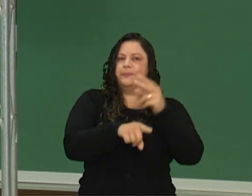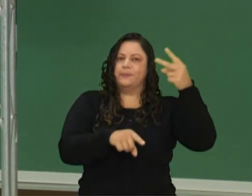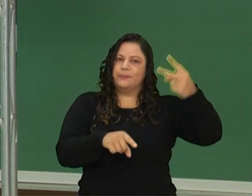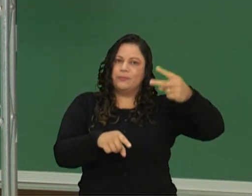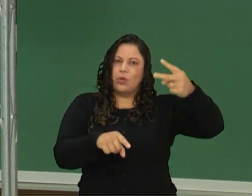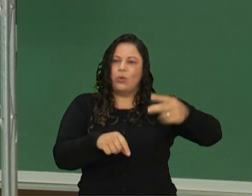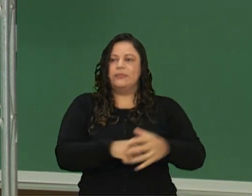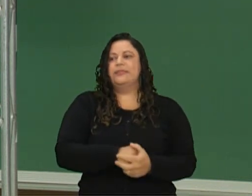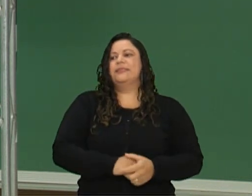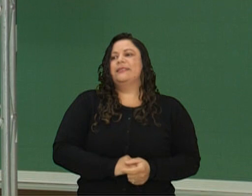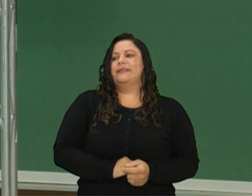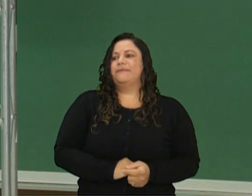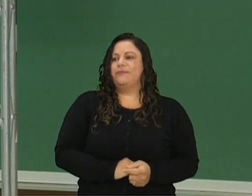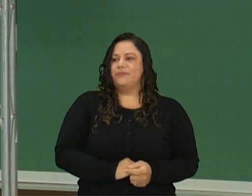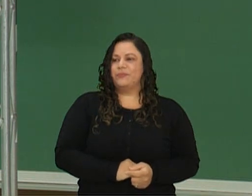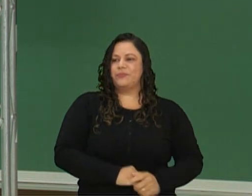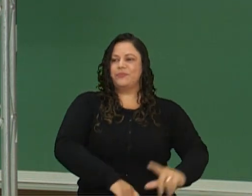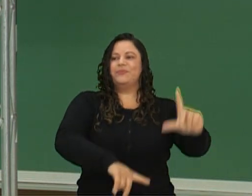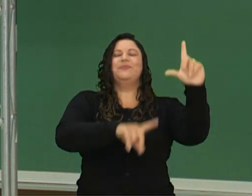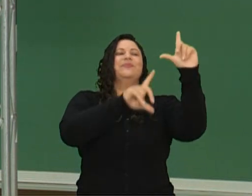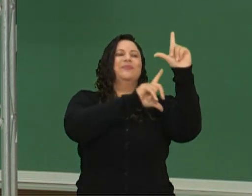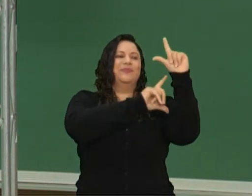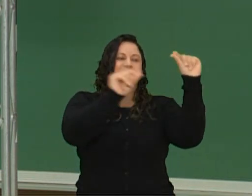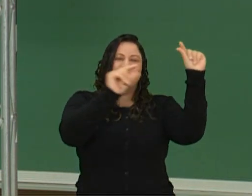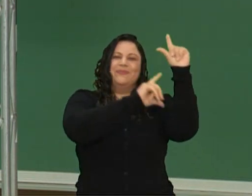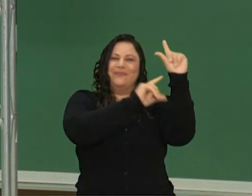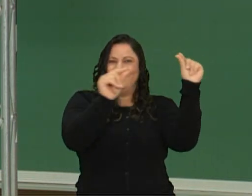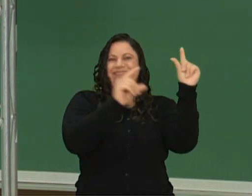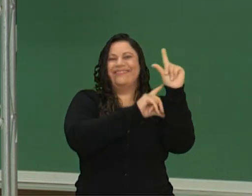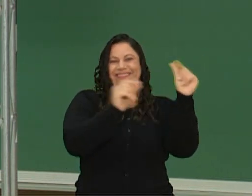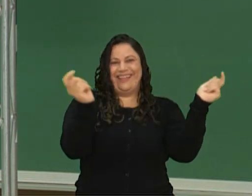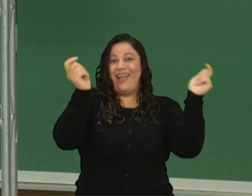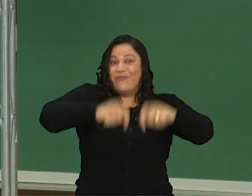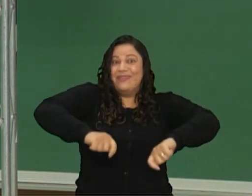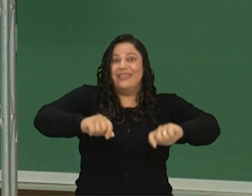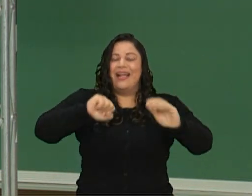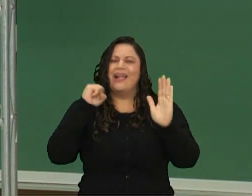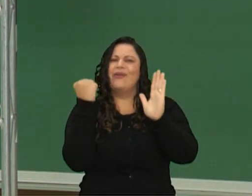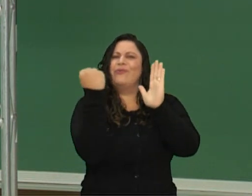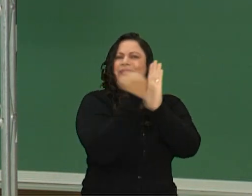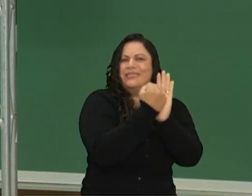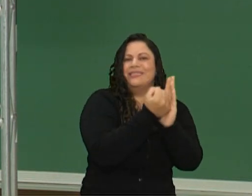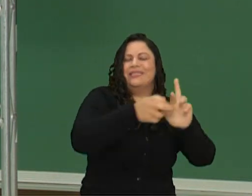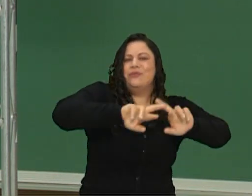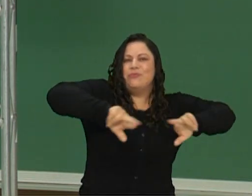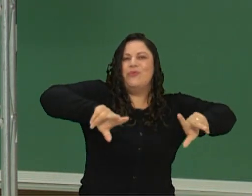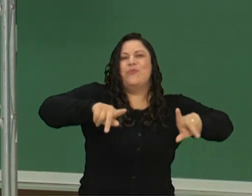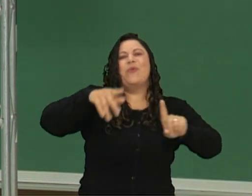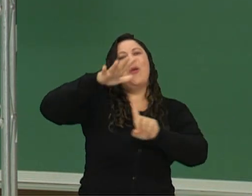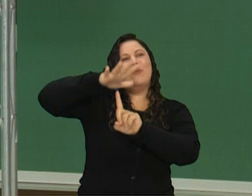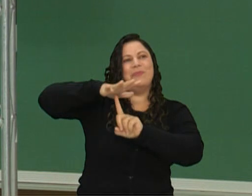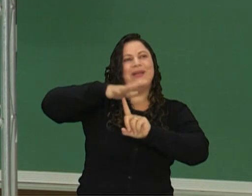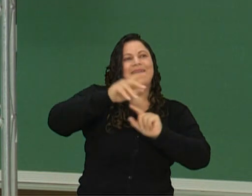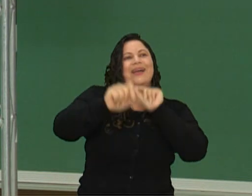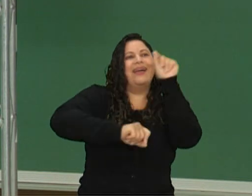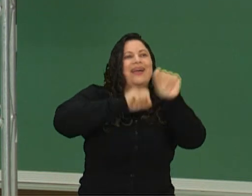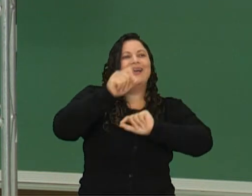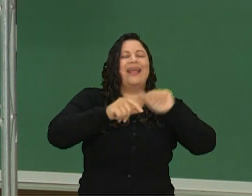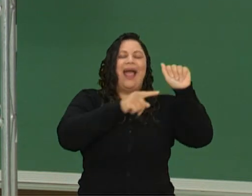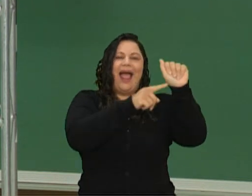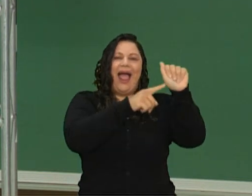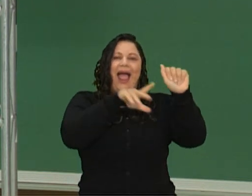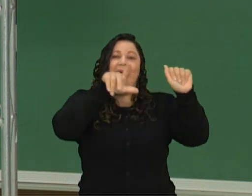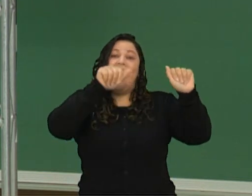que contribui no reflorestamento das araucárias. Letra A, a arara azul. Letra B, o